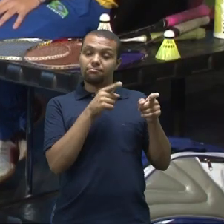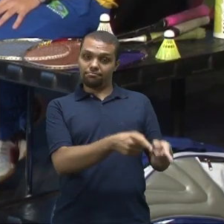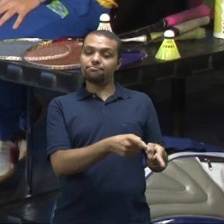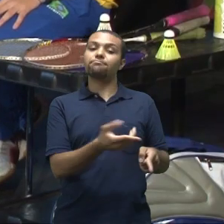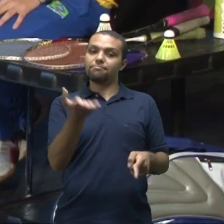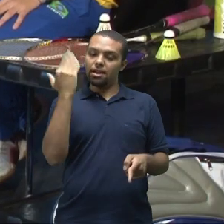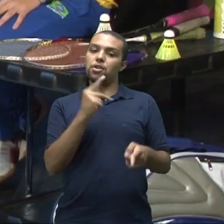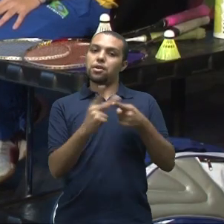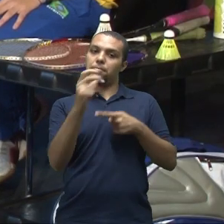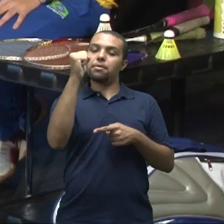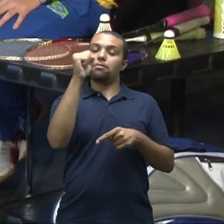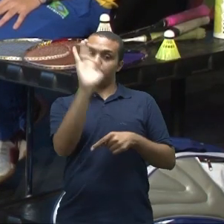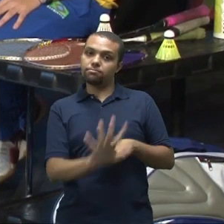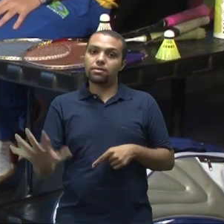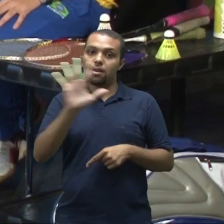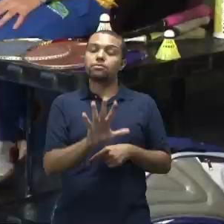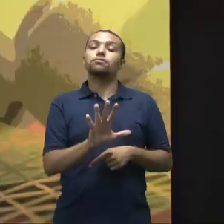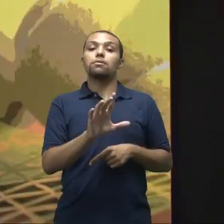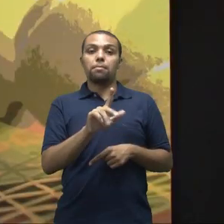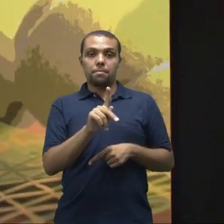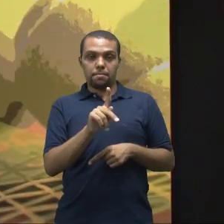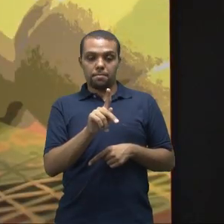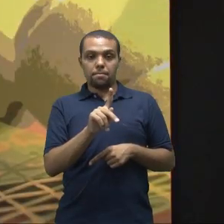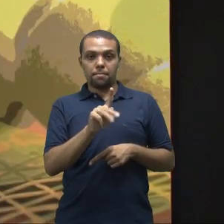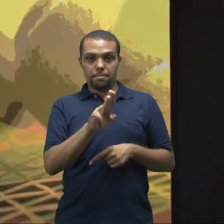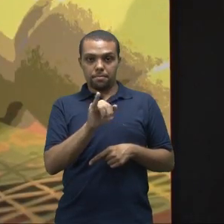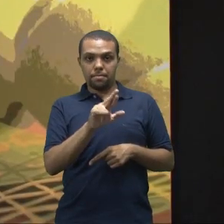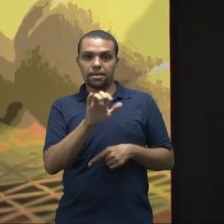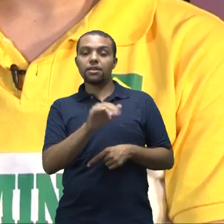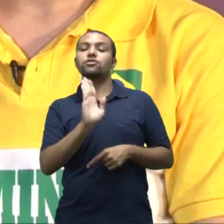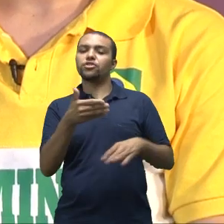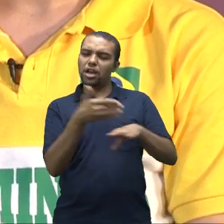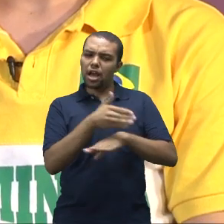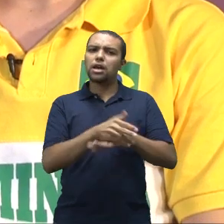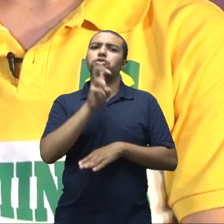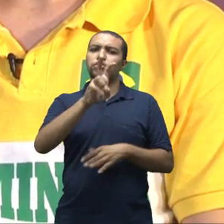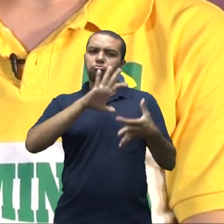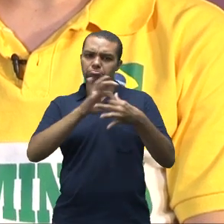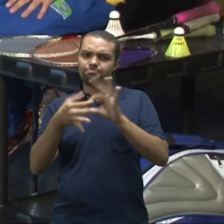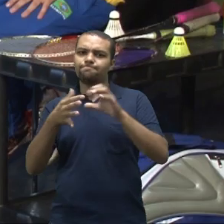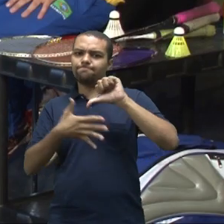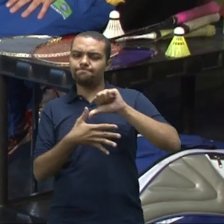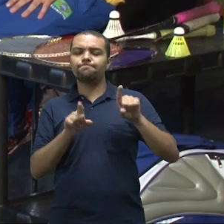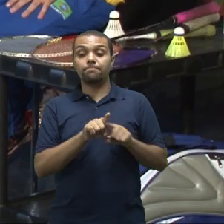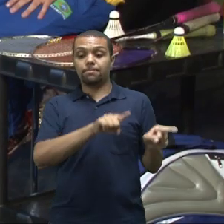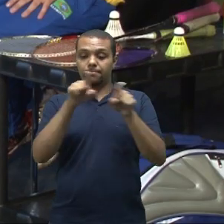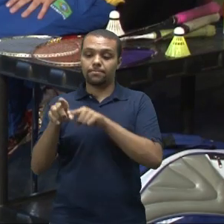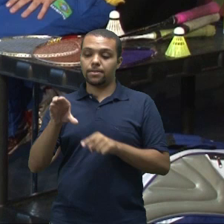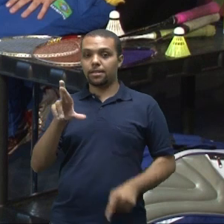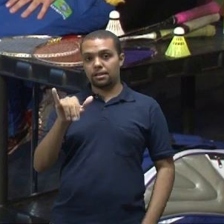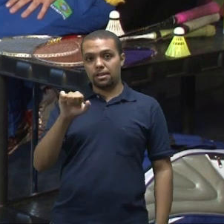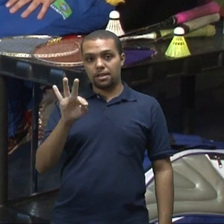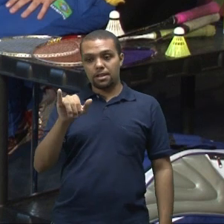ele foi campeão nacional e estadual pré-mirim e mirim. Já participou de 5 Pan-Americanos Júnior e também Cristiane